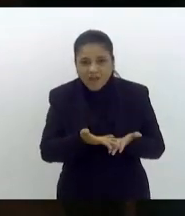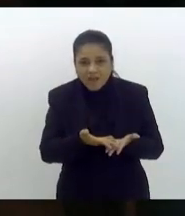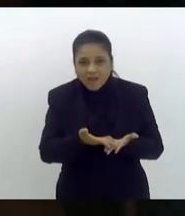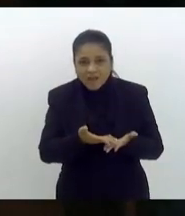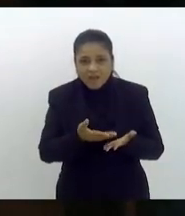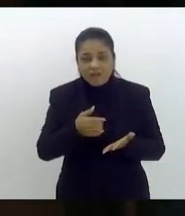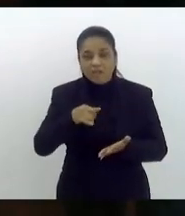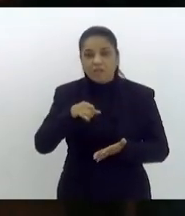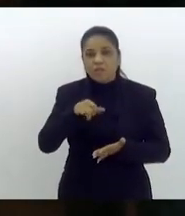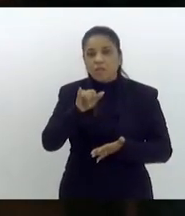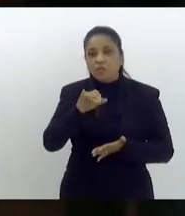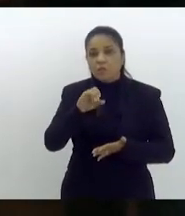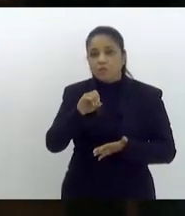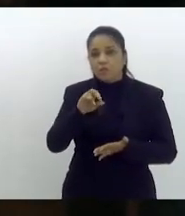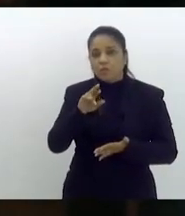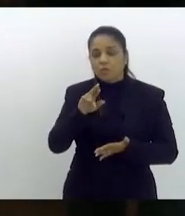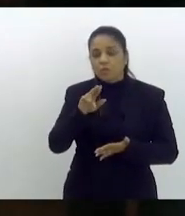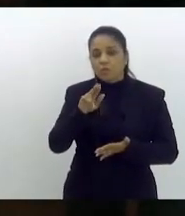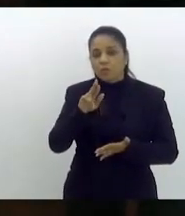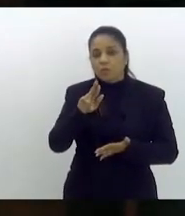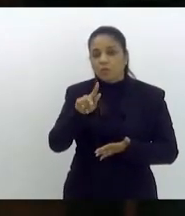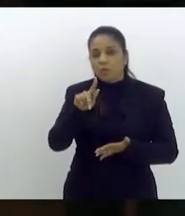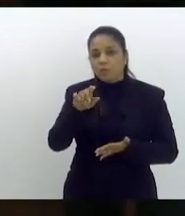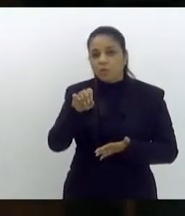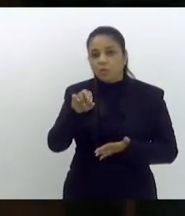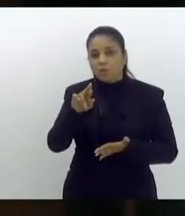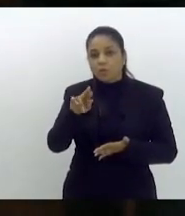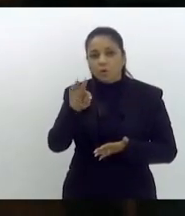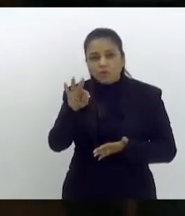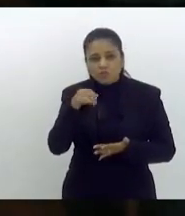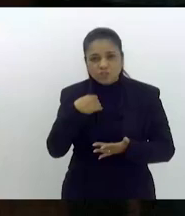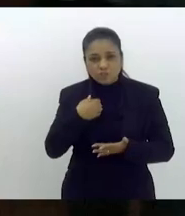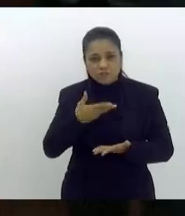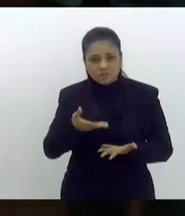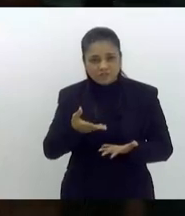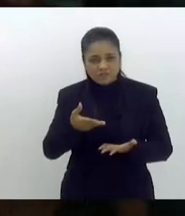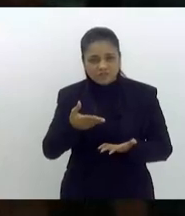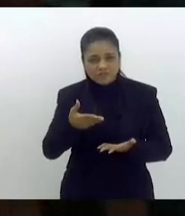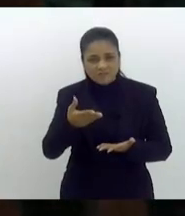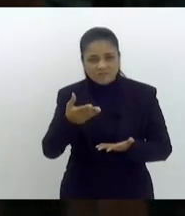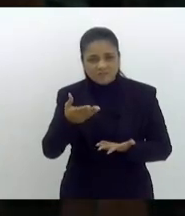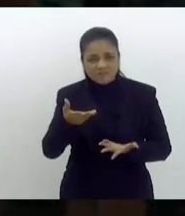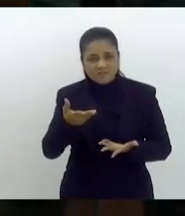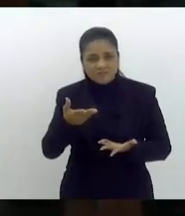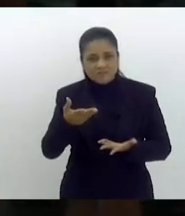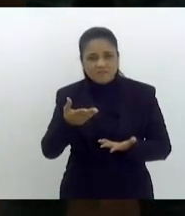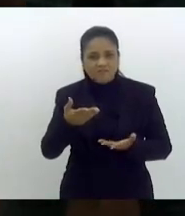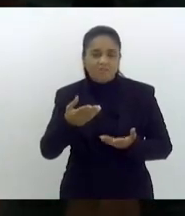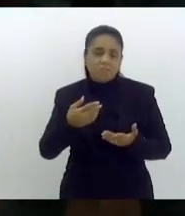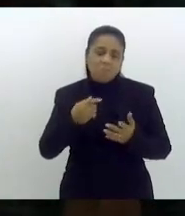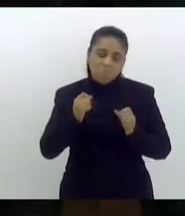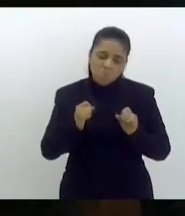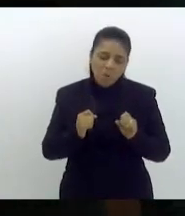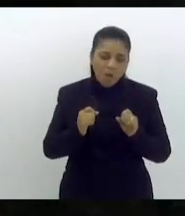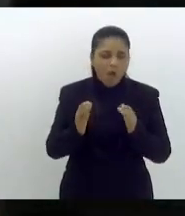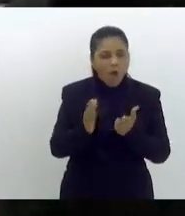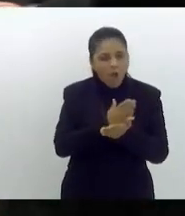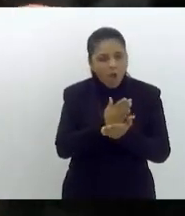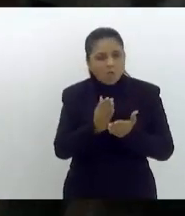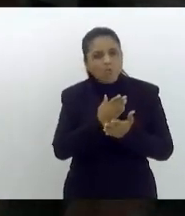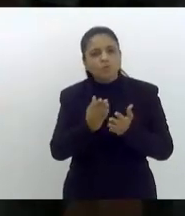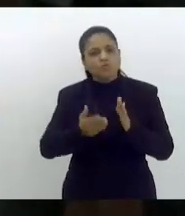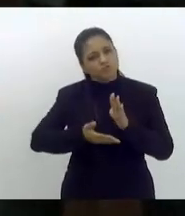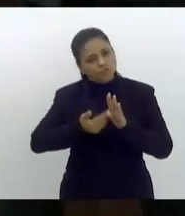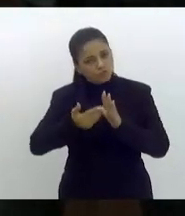para tirar o iogurte acho que a gente pode falar daquilo que talvez seja muito muito danoso mas algumas questões